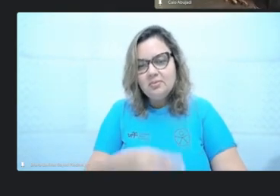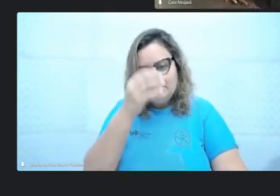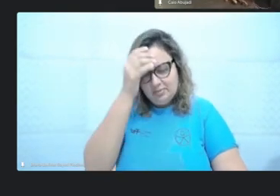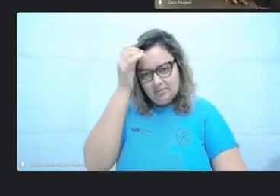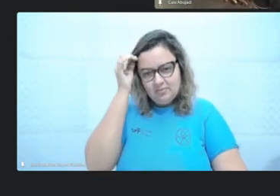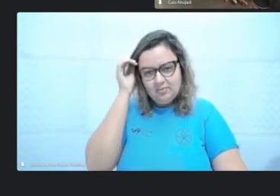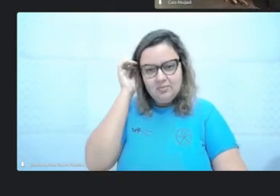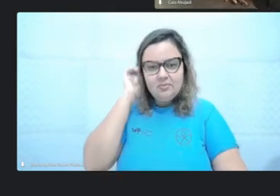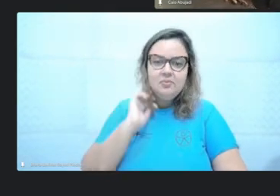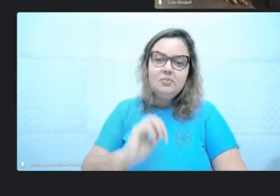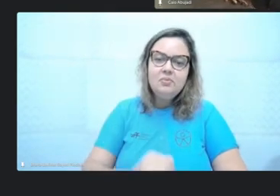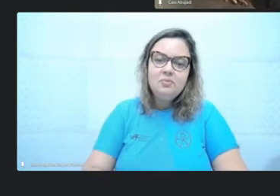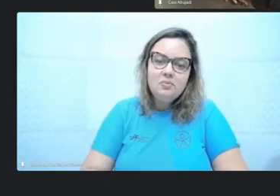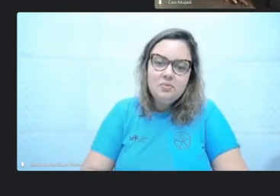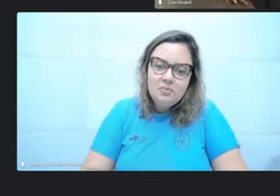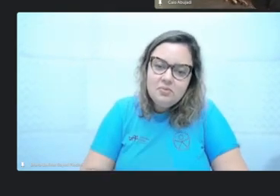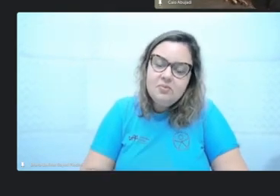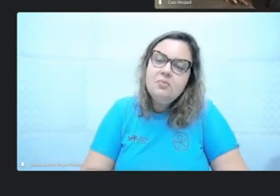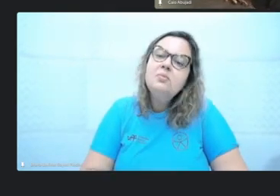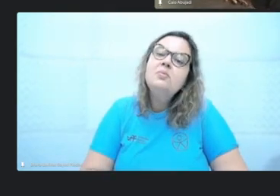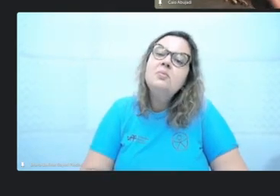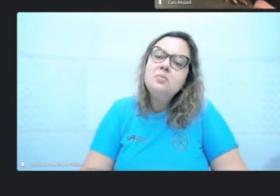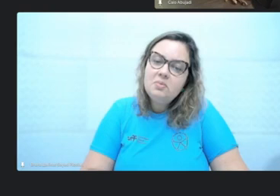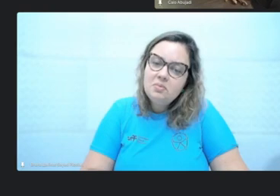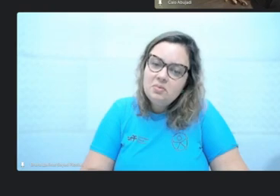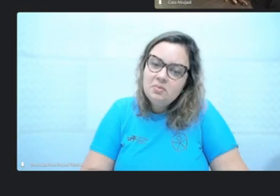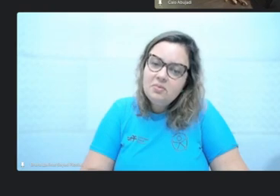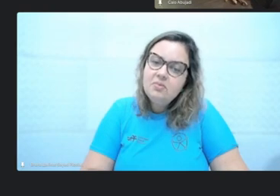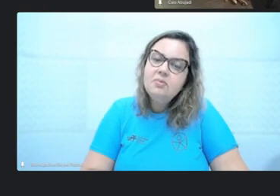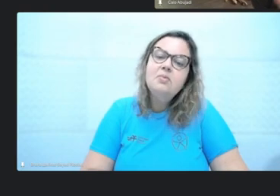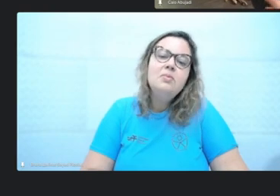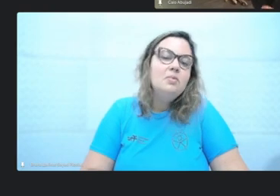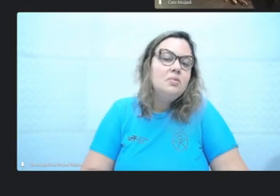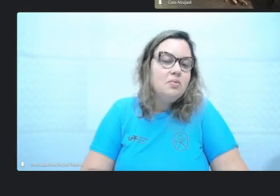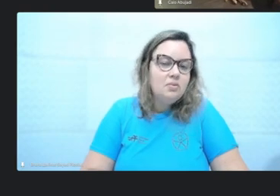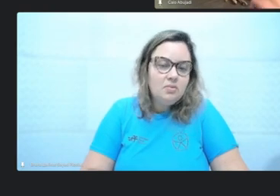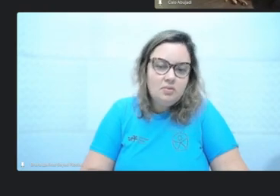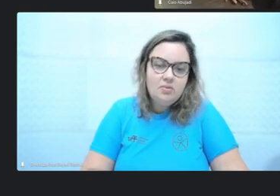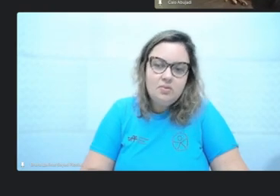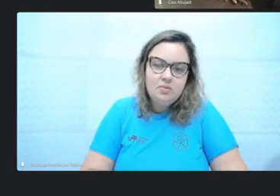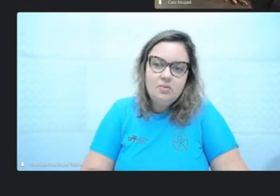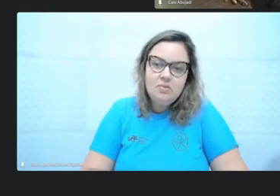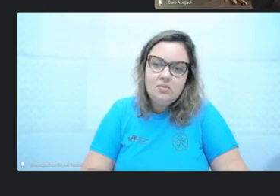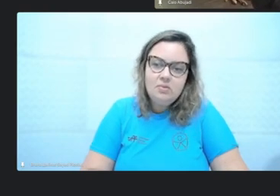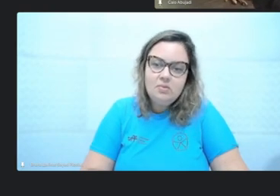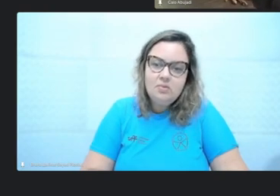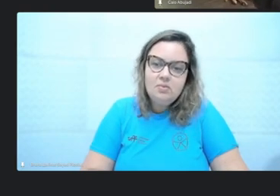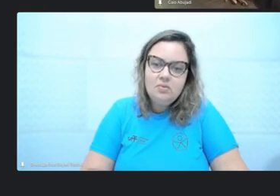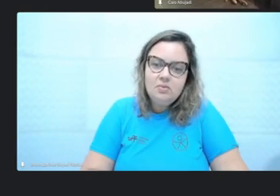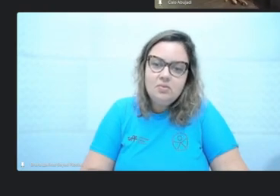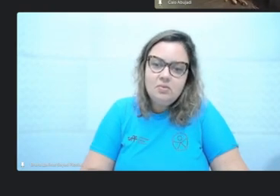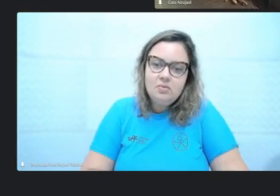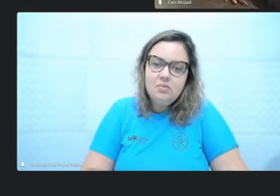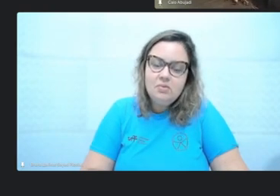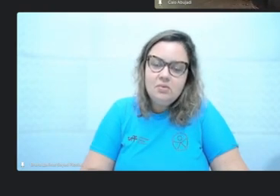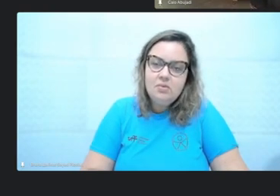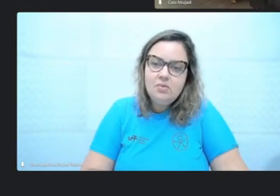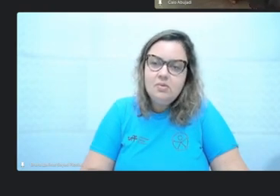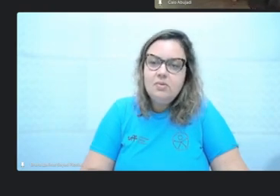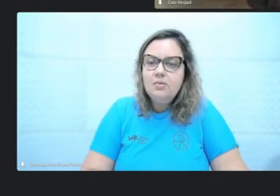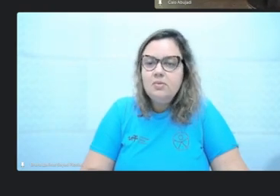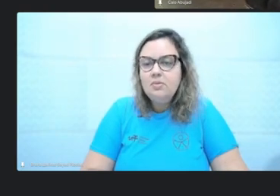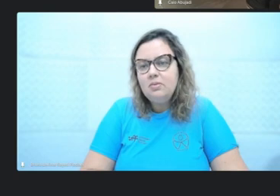inteiro vendo pessoas desbravando soluções para o autismo, né?